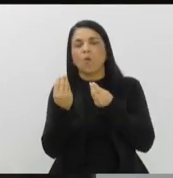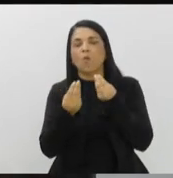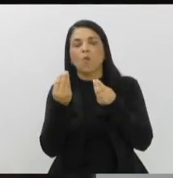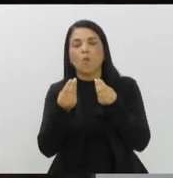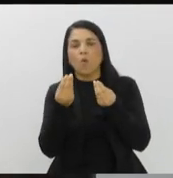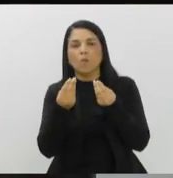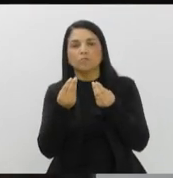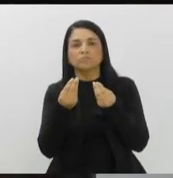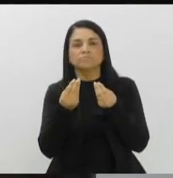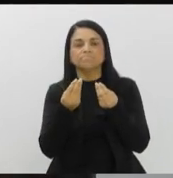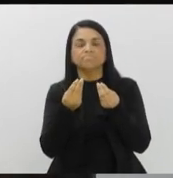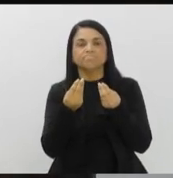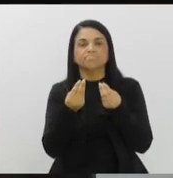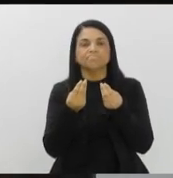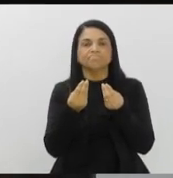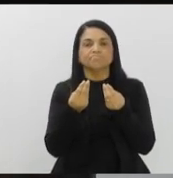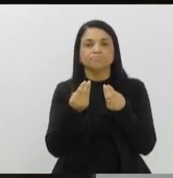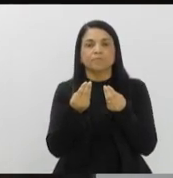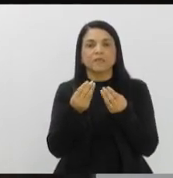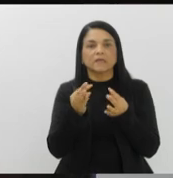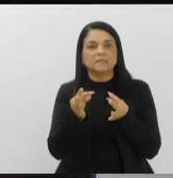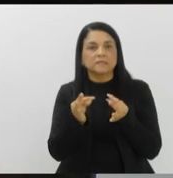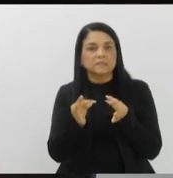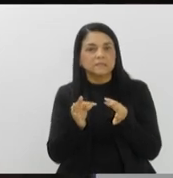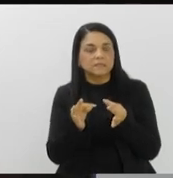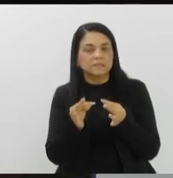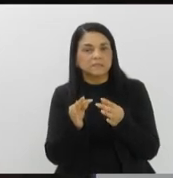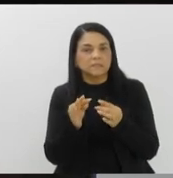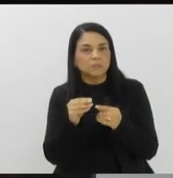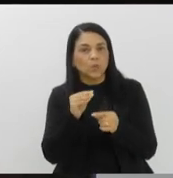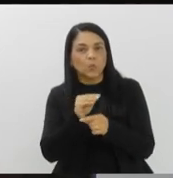dimensão de raça e gênero.